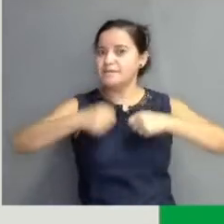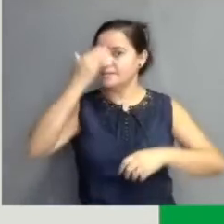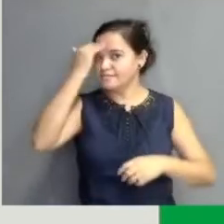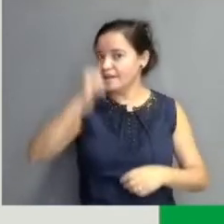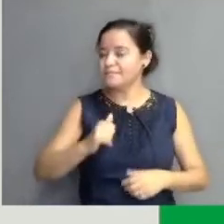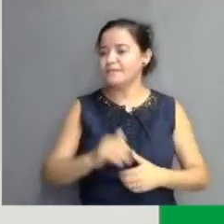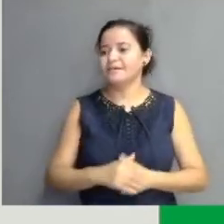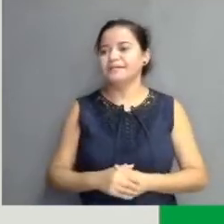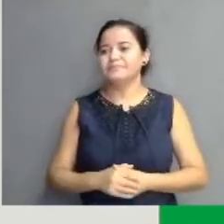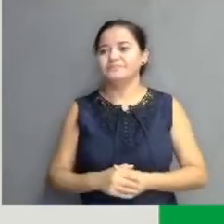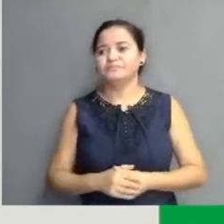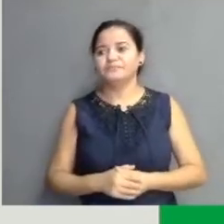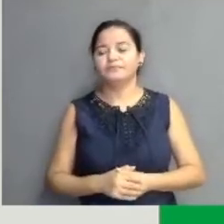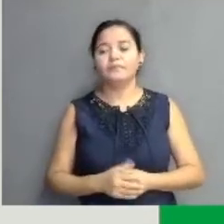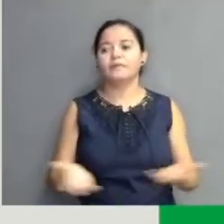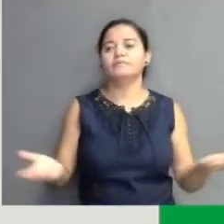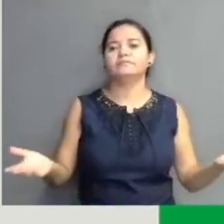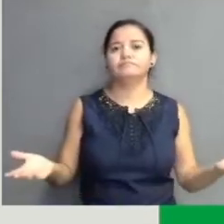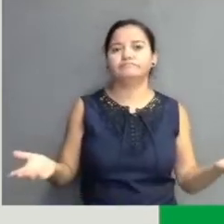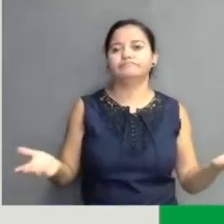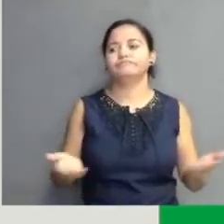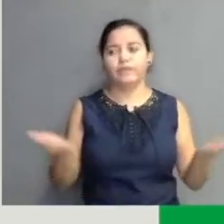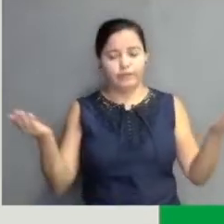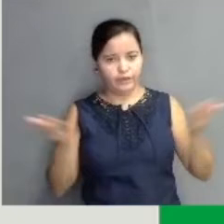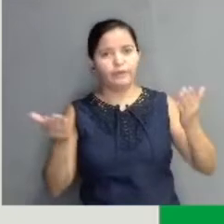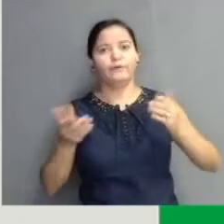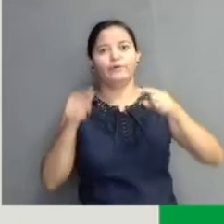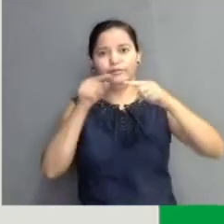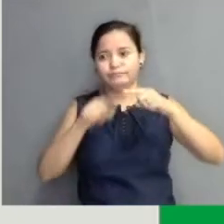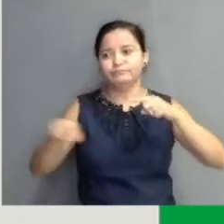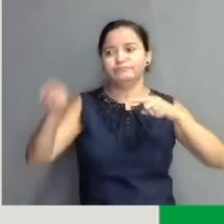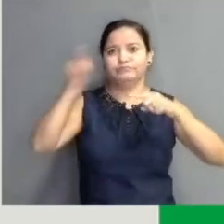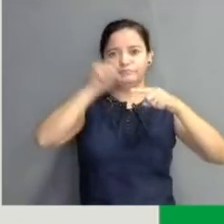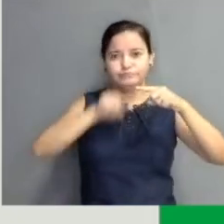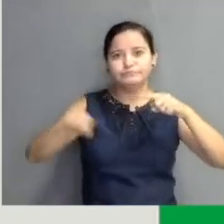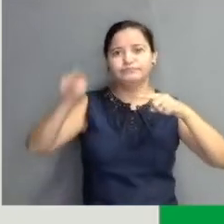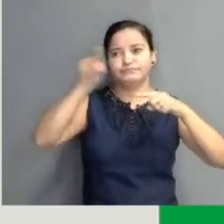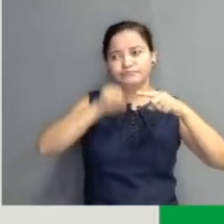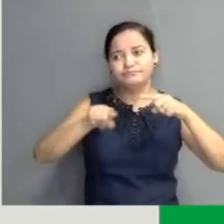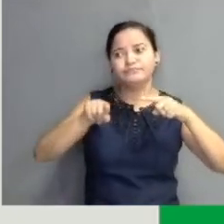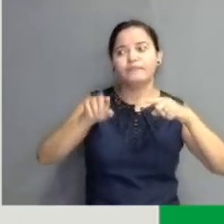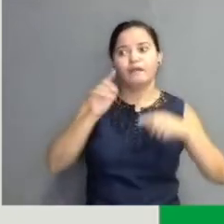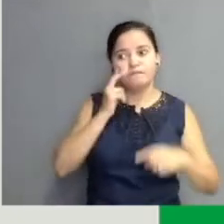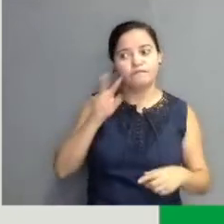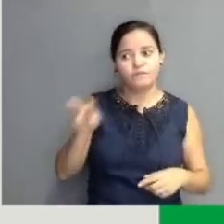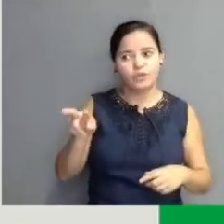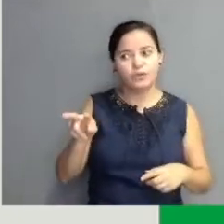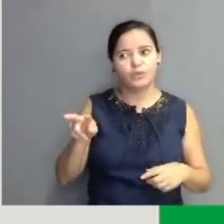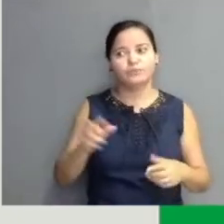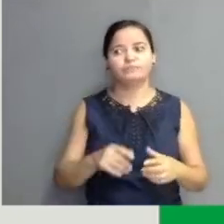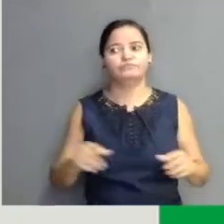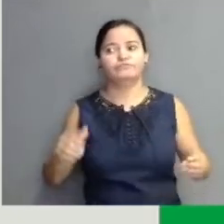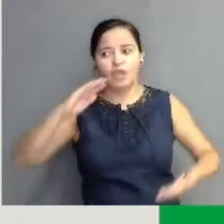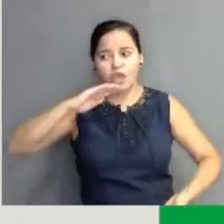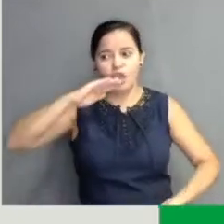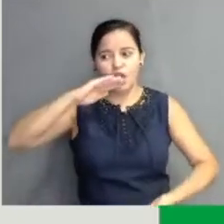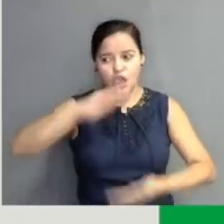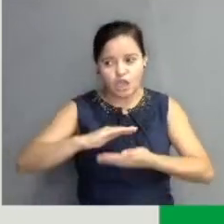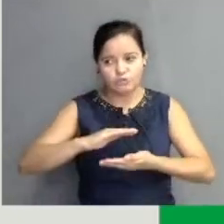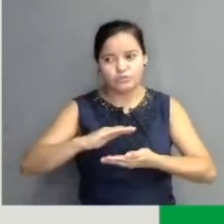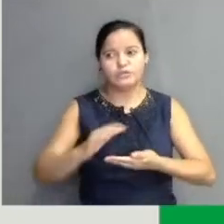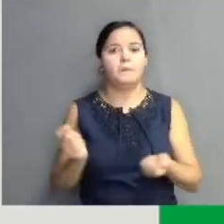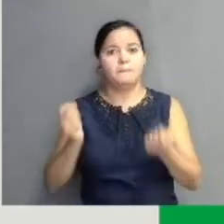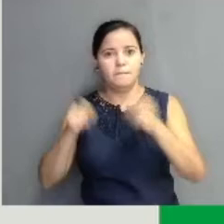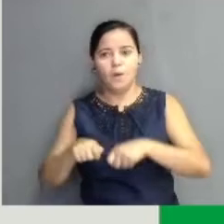slide. E aí, a gente não podia deixar de falar desses 3 R's, que é reduzir, reutilizar e